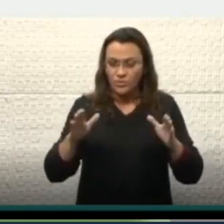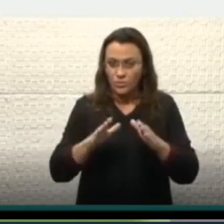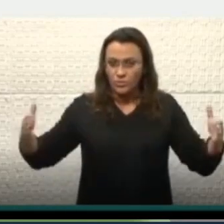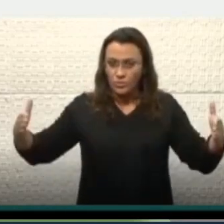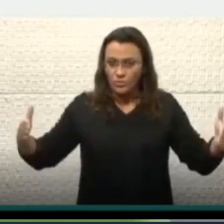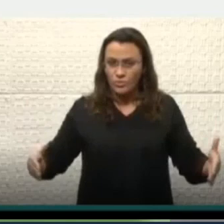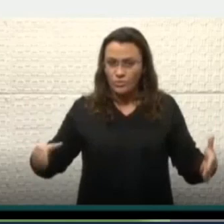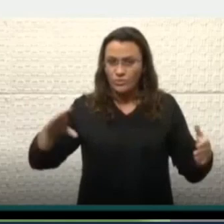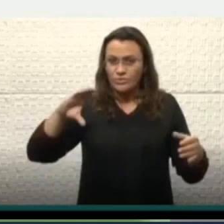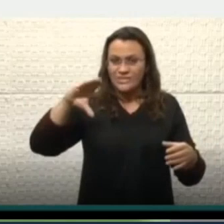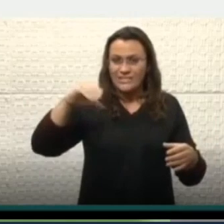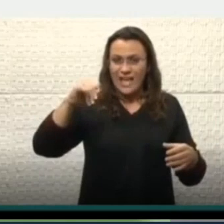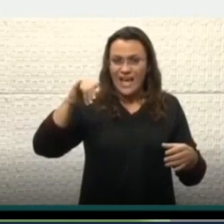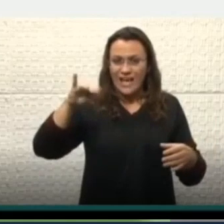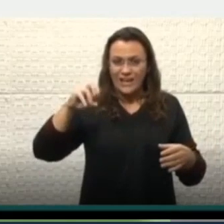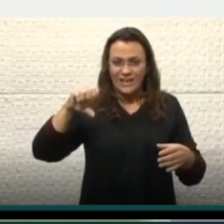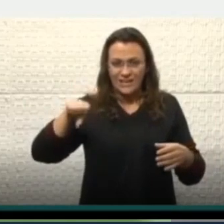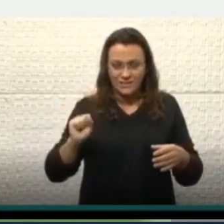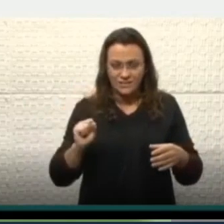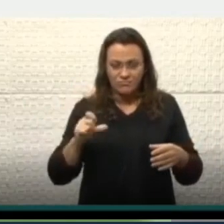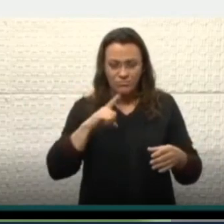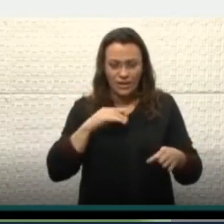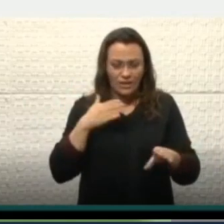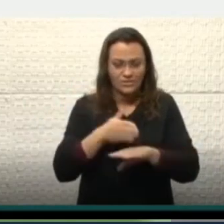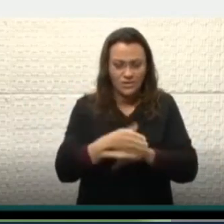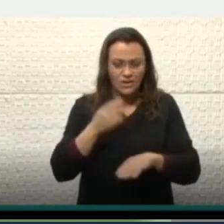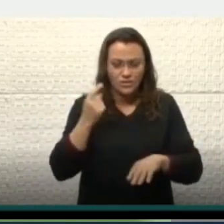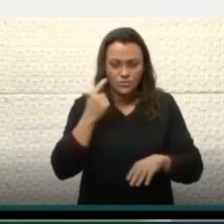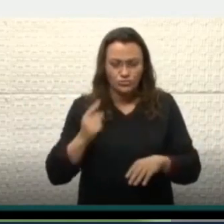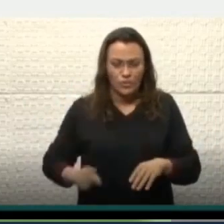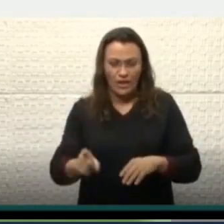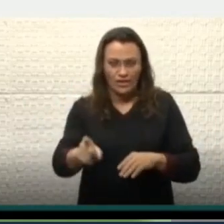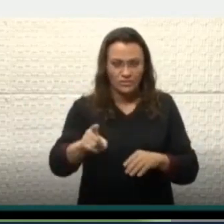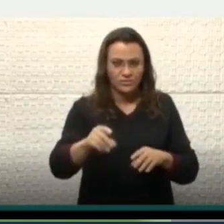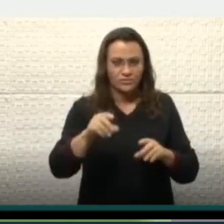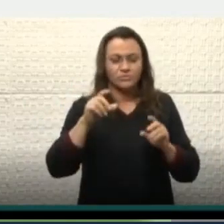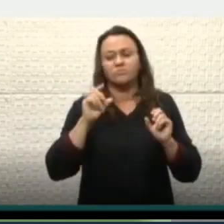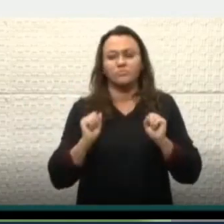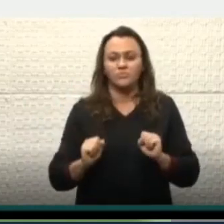sacas mal armazenadas e com acesso aos ratos, eles podem sim